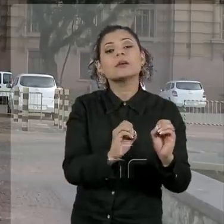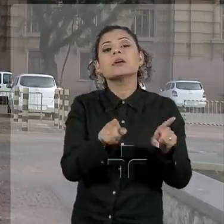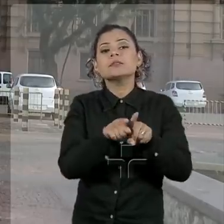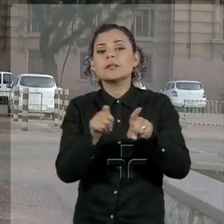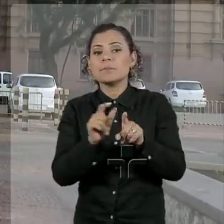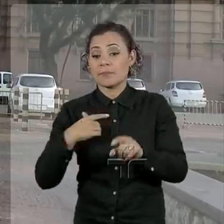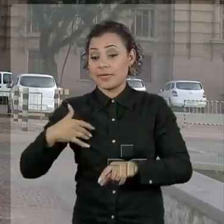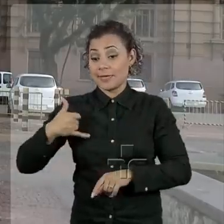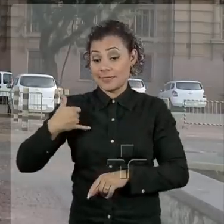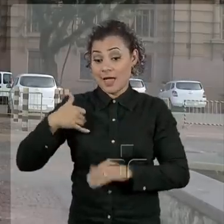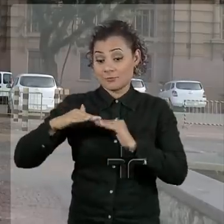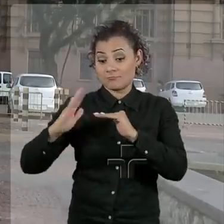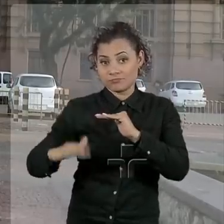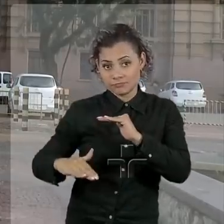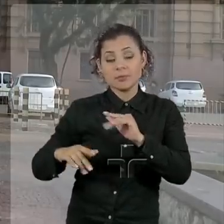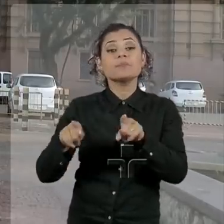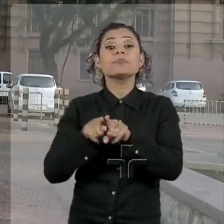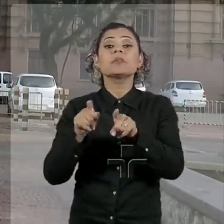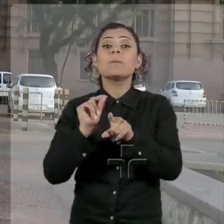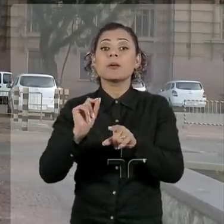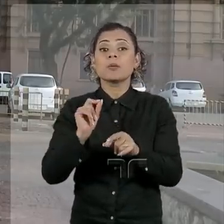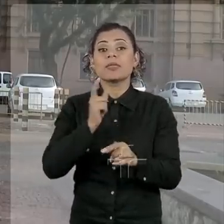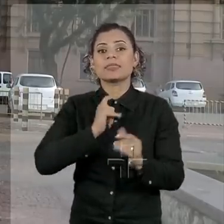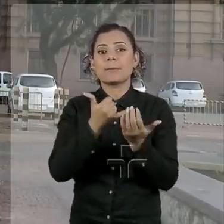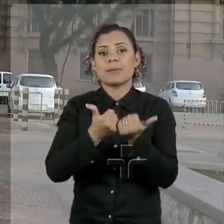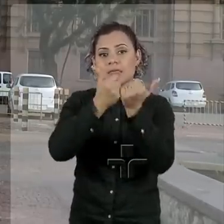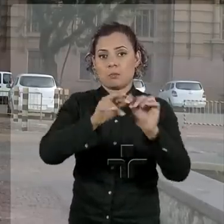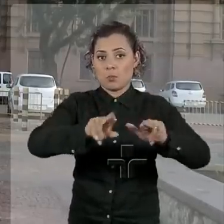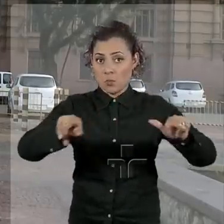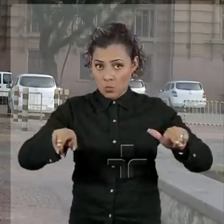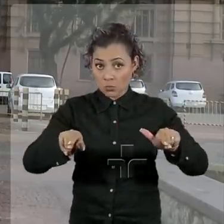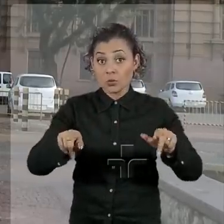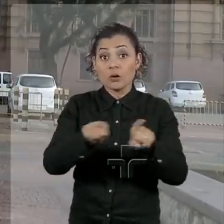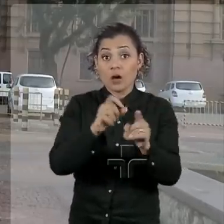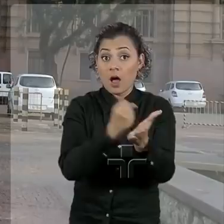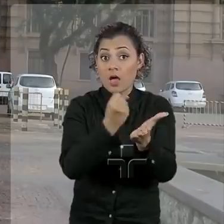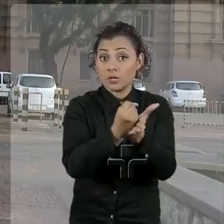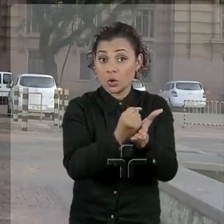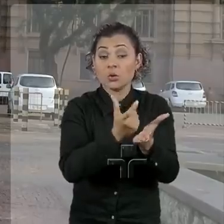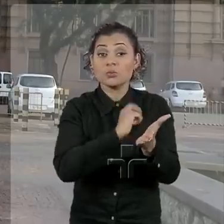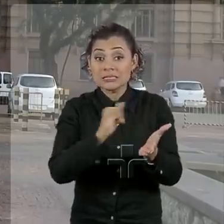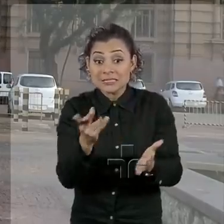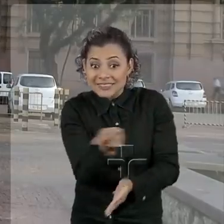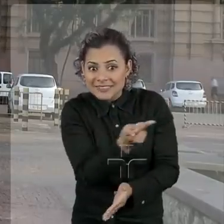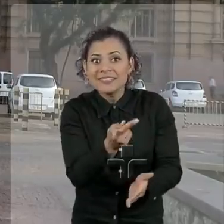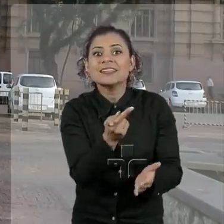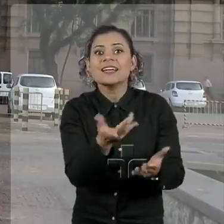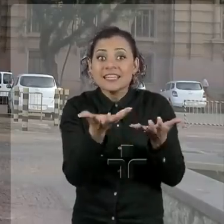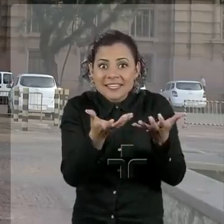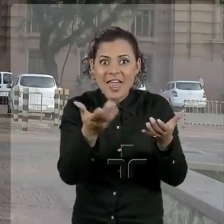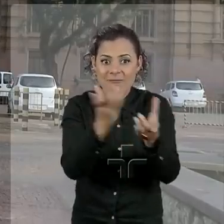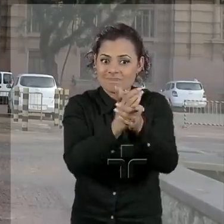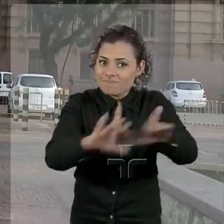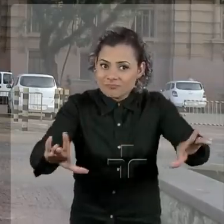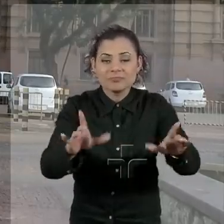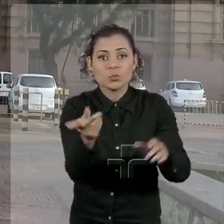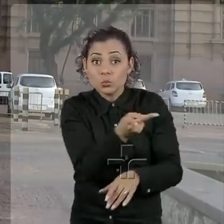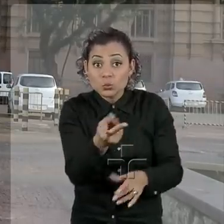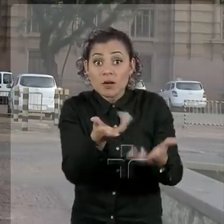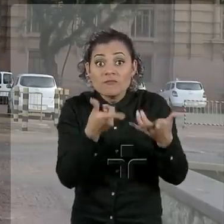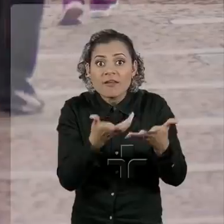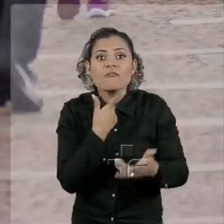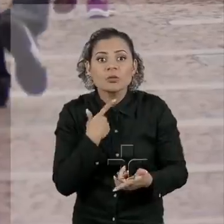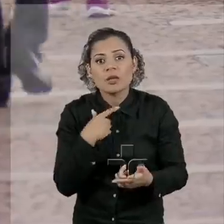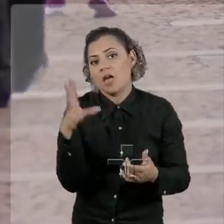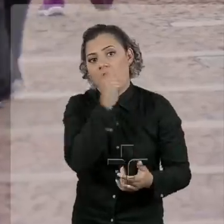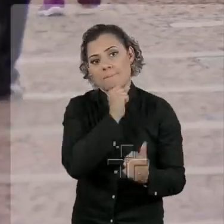idade e quando há bens. E no cartório, quando há um consenso entre o casal. Nesse caso, o processo é mais